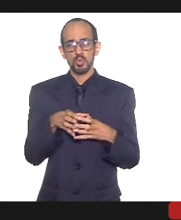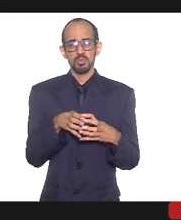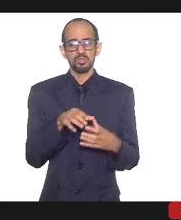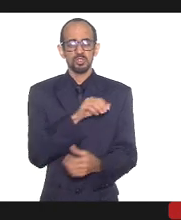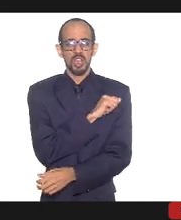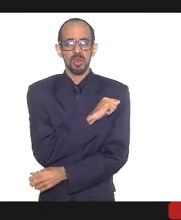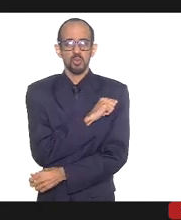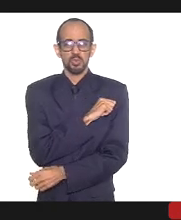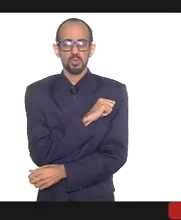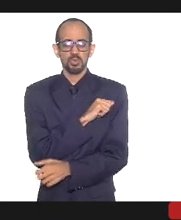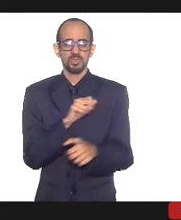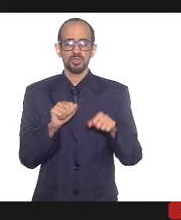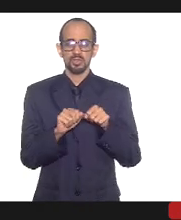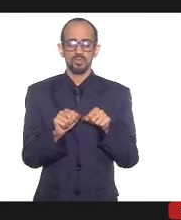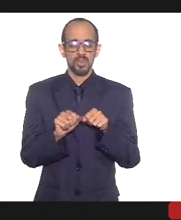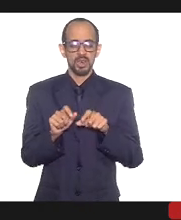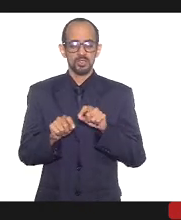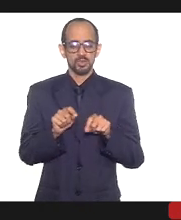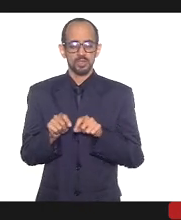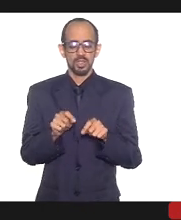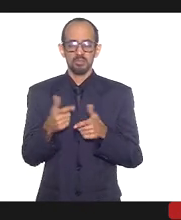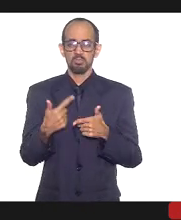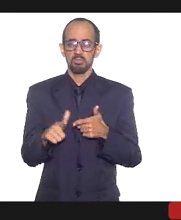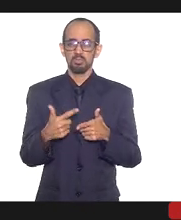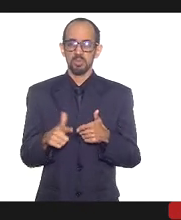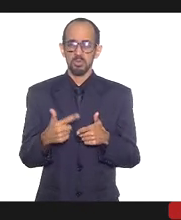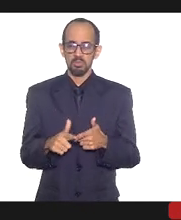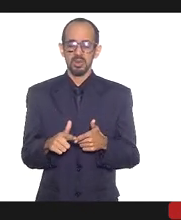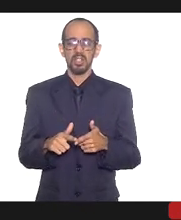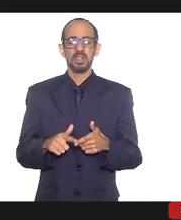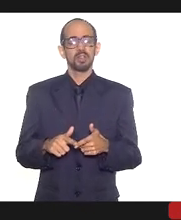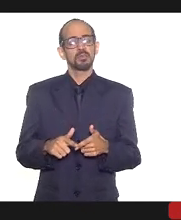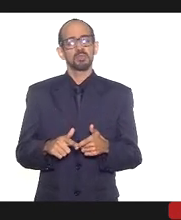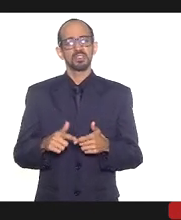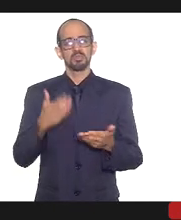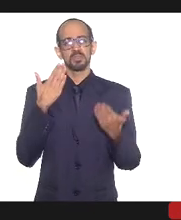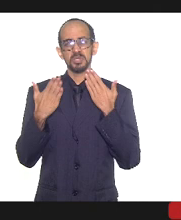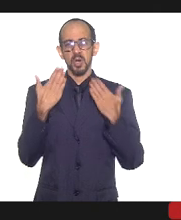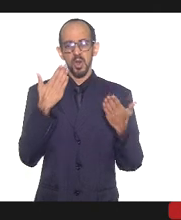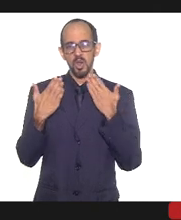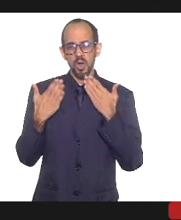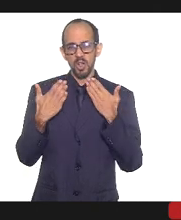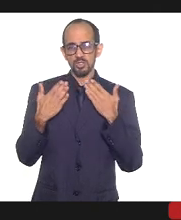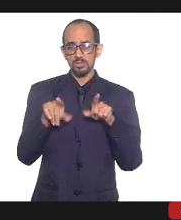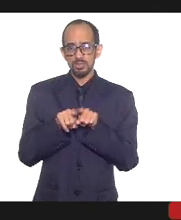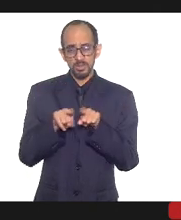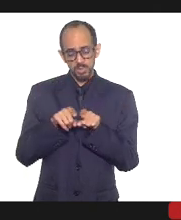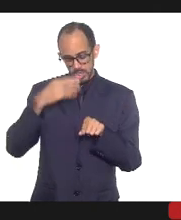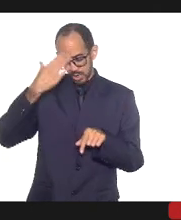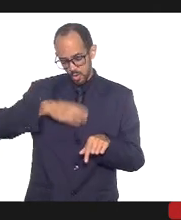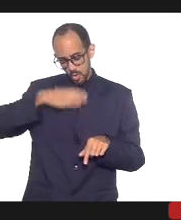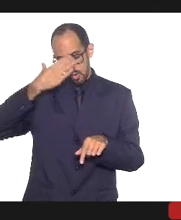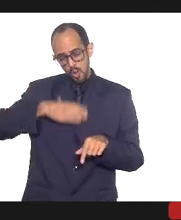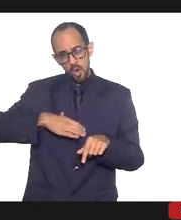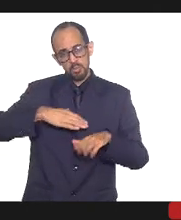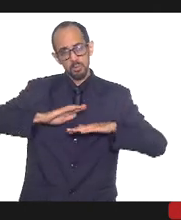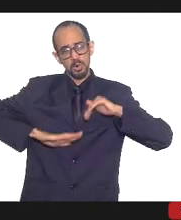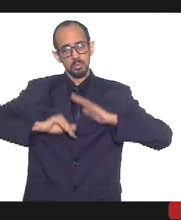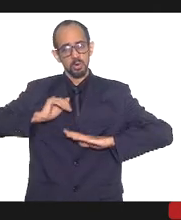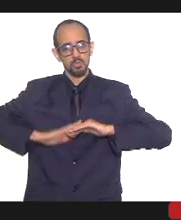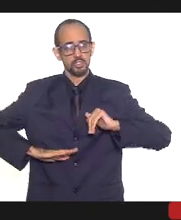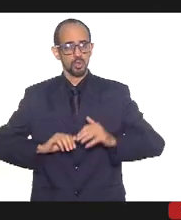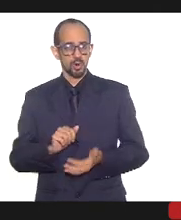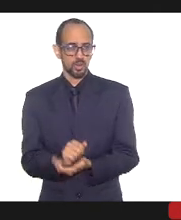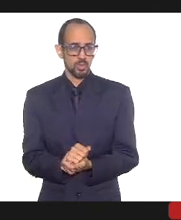acarreta em problemas físicos, psicológicos, para o profissional de educação. Nós temos que